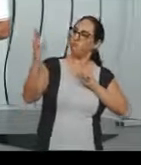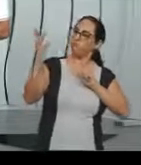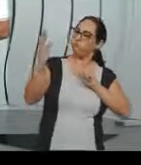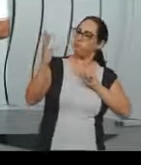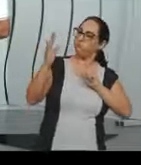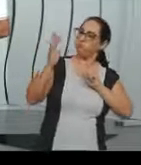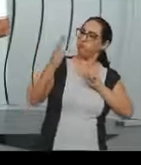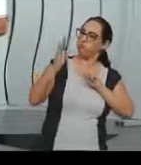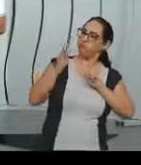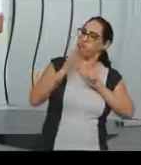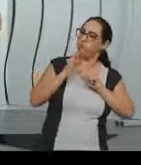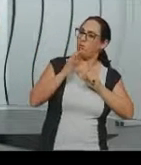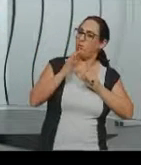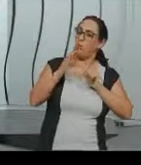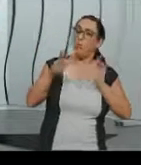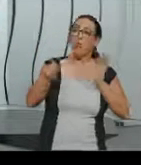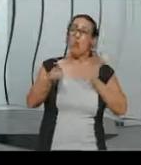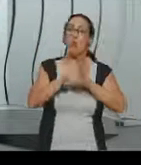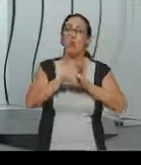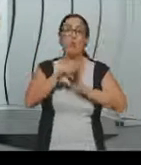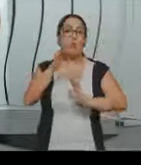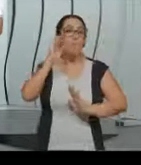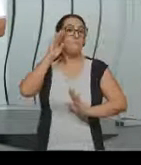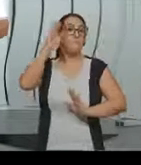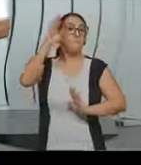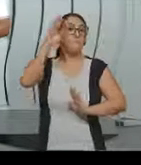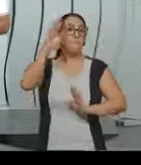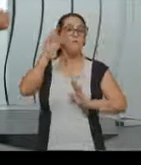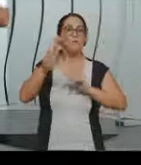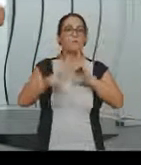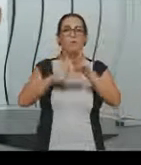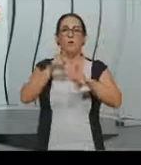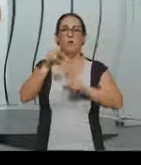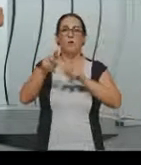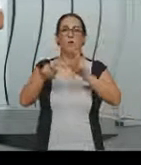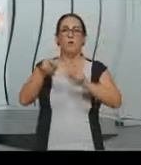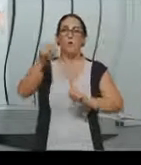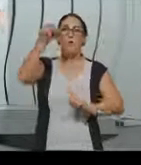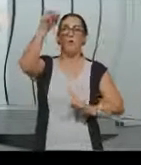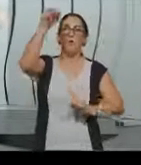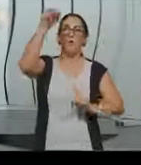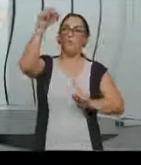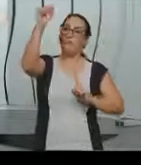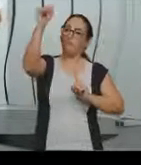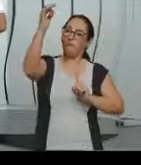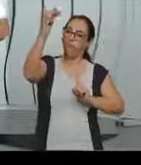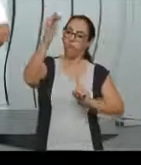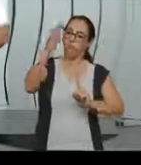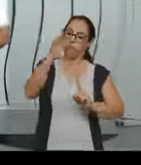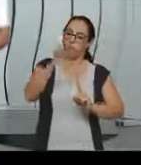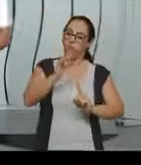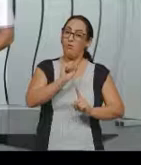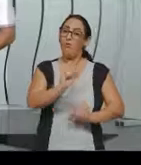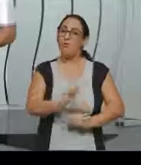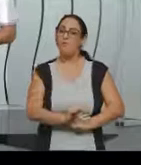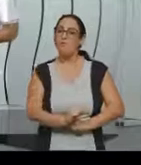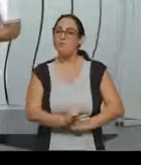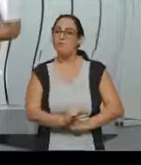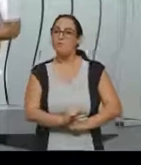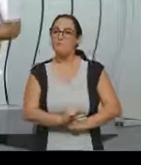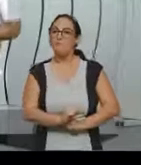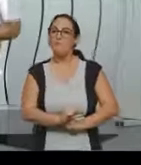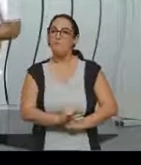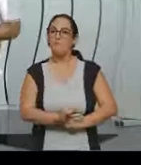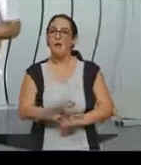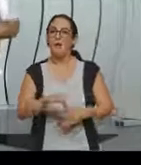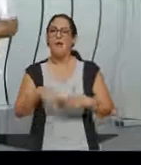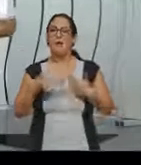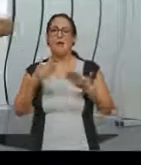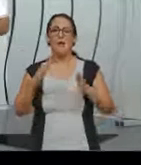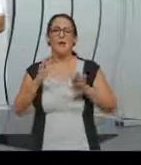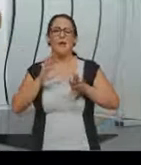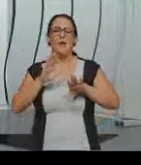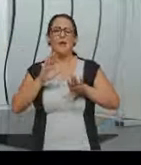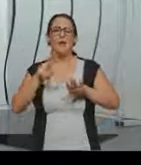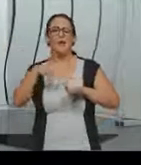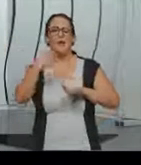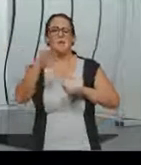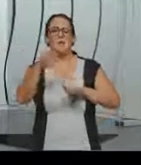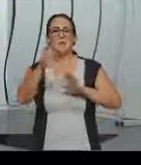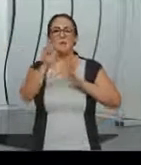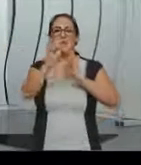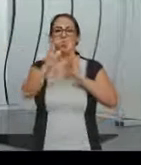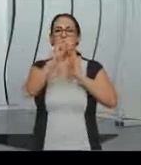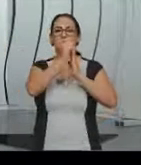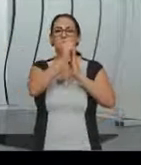da região nordeste, tá? Depois, com o passar do tempo, mais especificamente do século XIX,